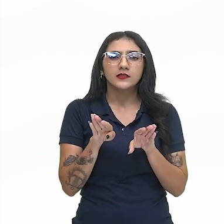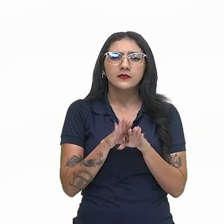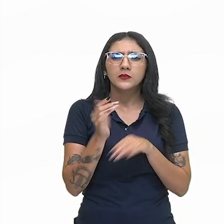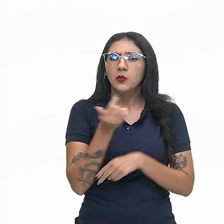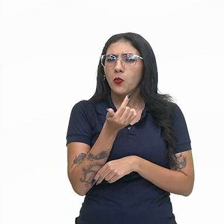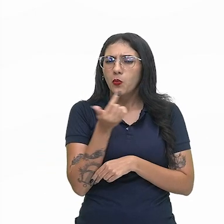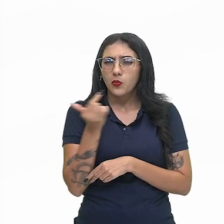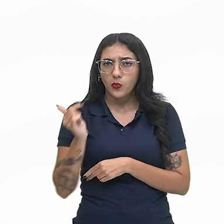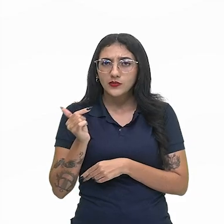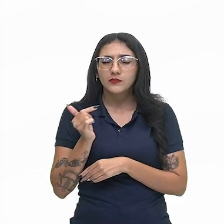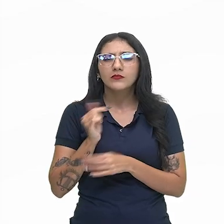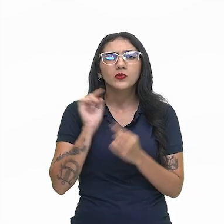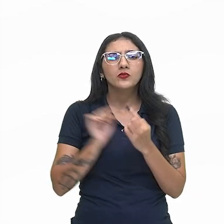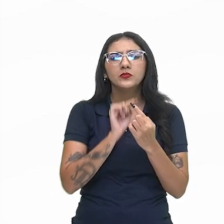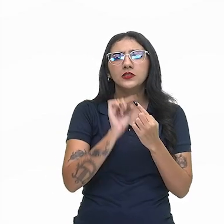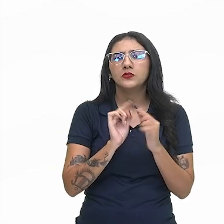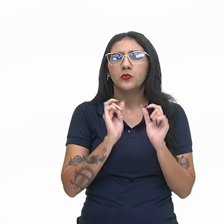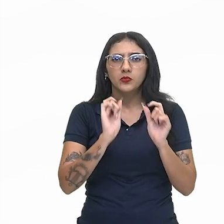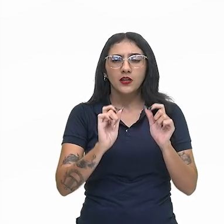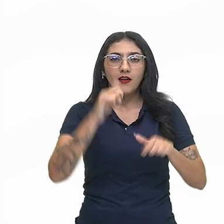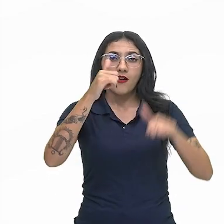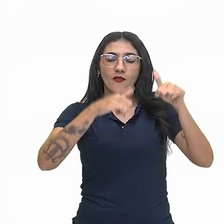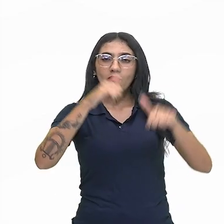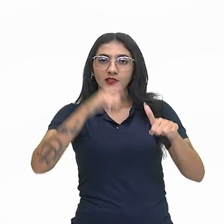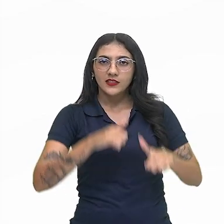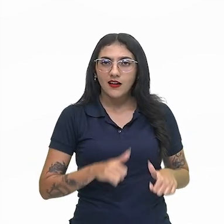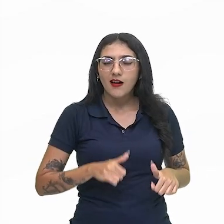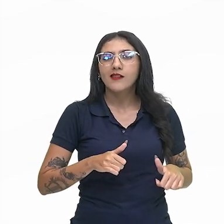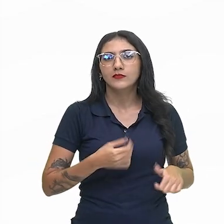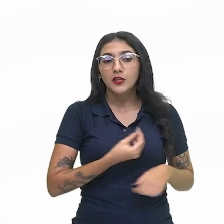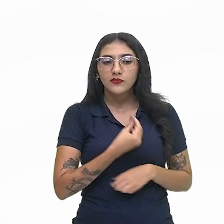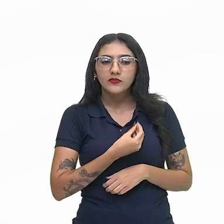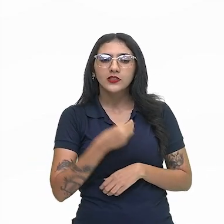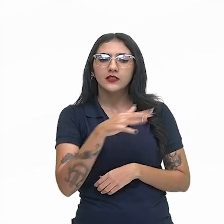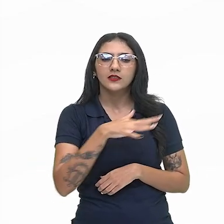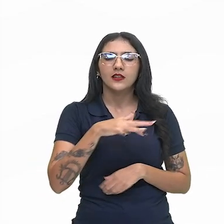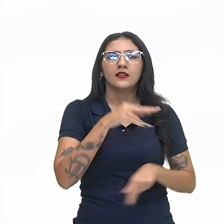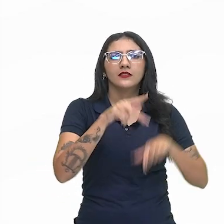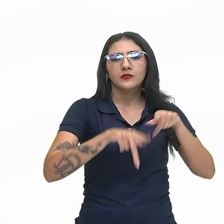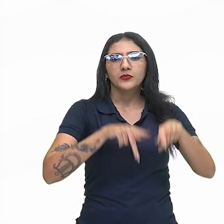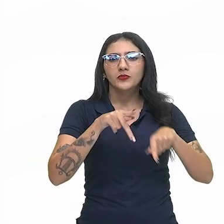com o intuito de avaliar o bem-estar de uma população,